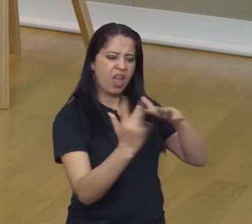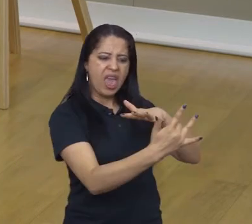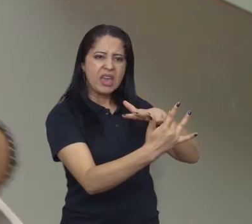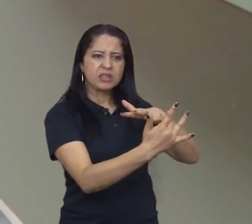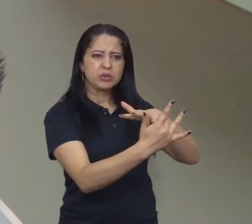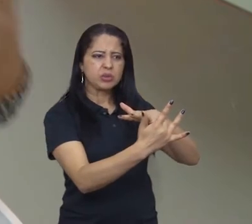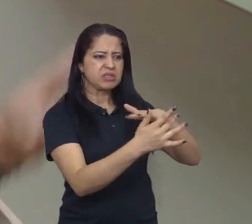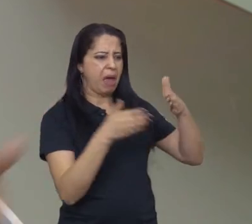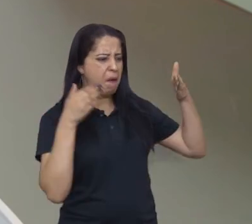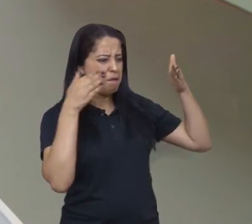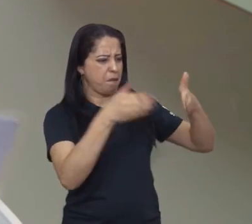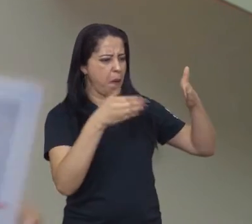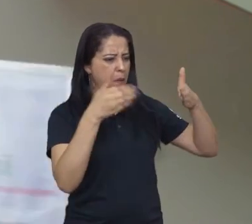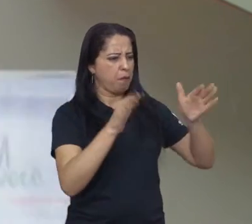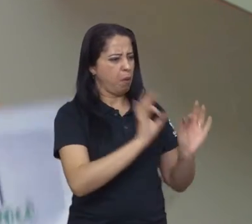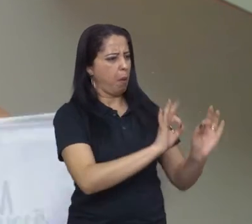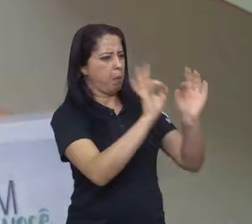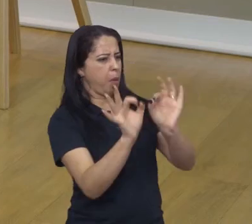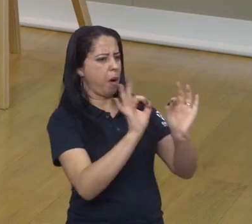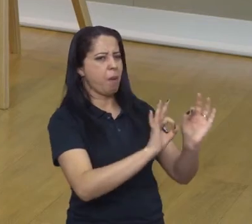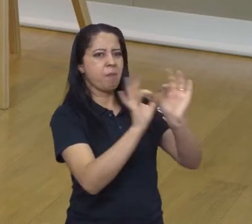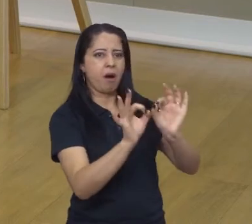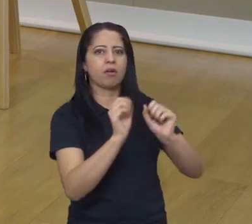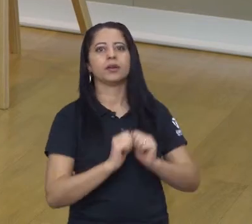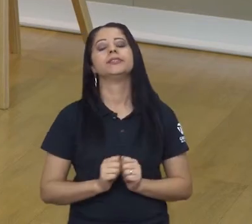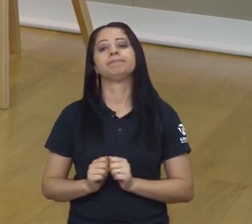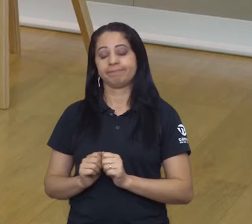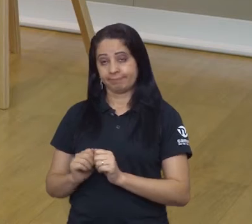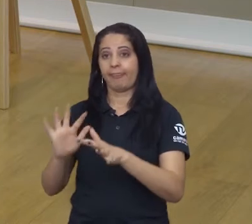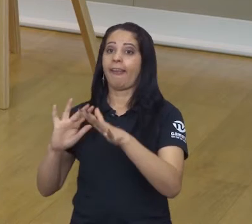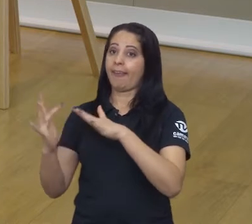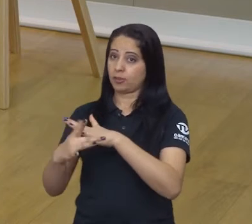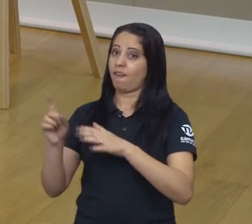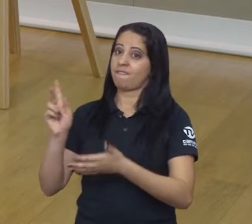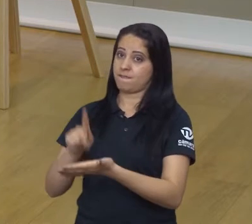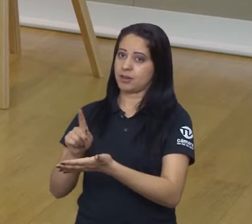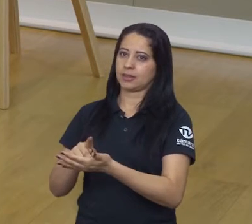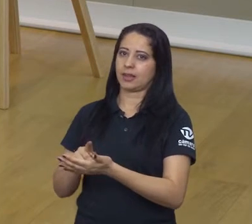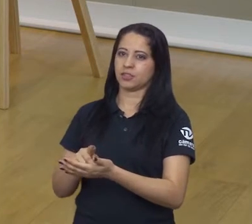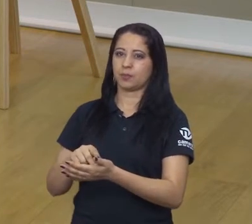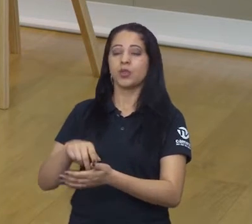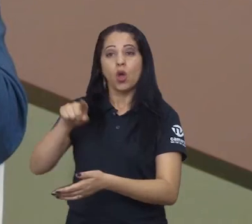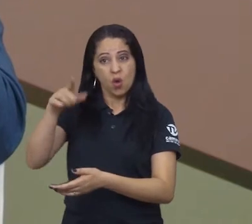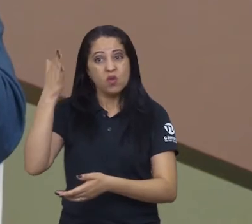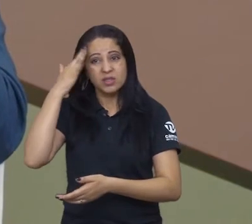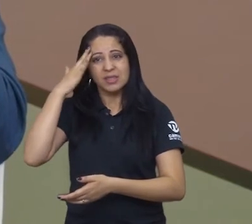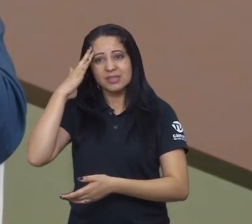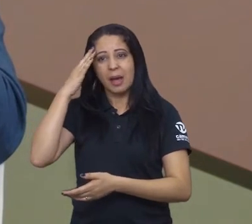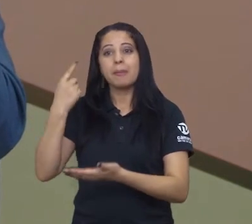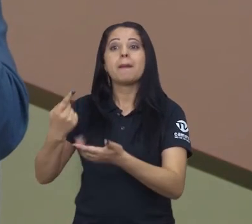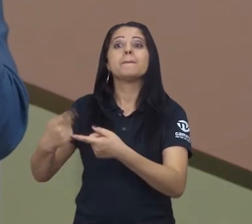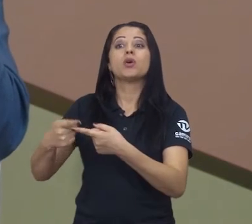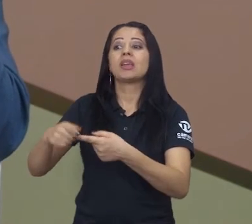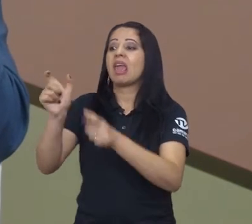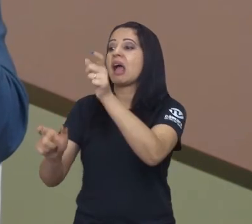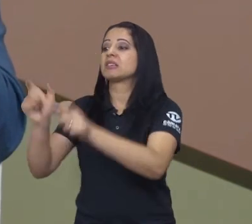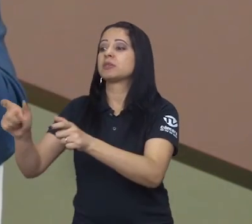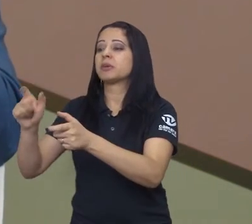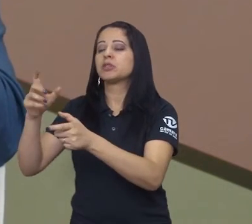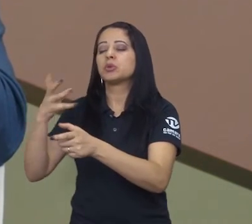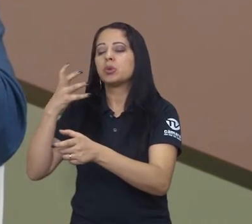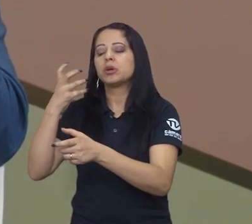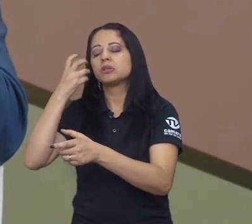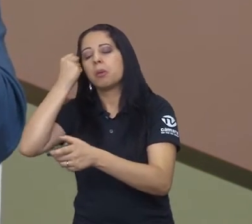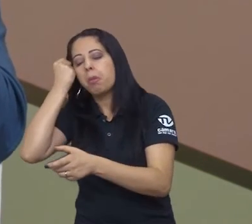o tempo todo as redes sociais redes sociais Aí eu entro numa coisa você sabe quando inventar a insônia quando inventar a lâmpada porque aí você começou a